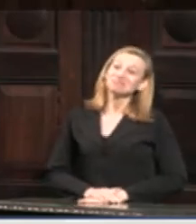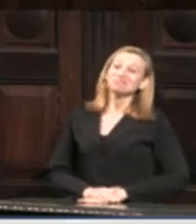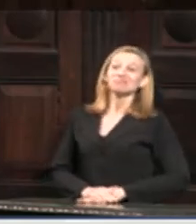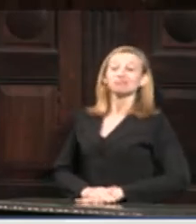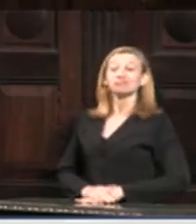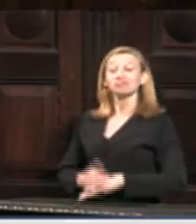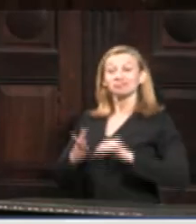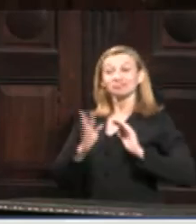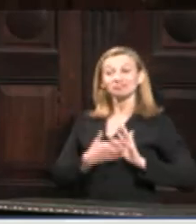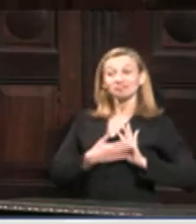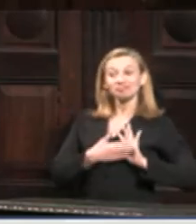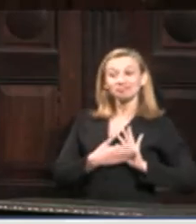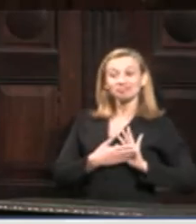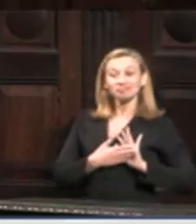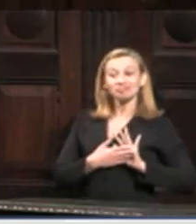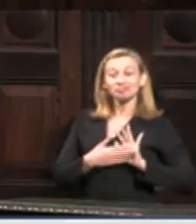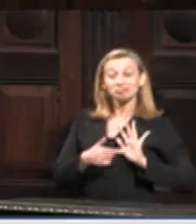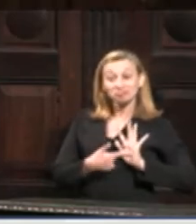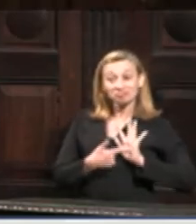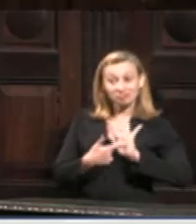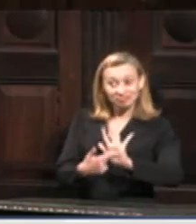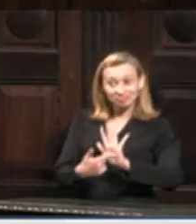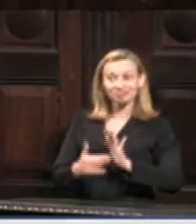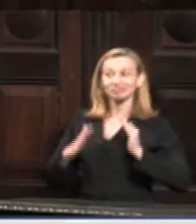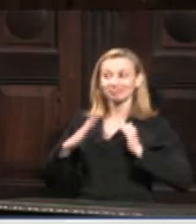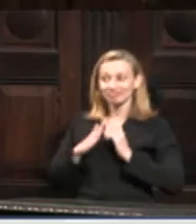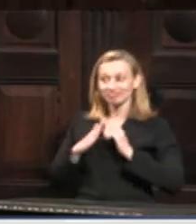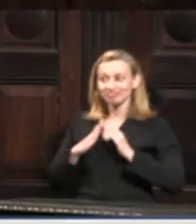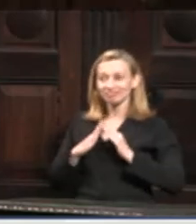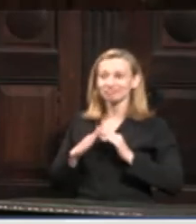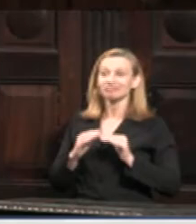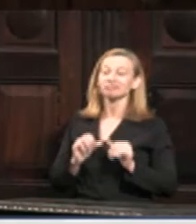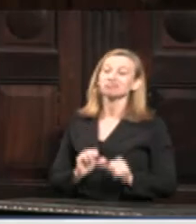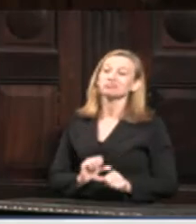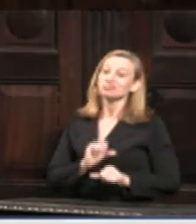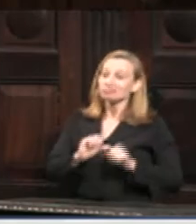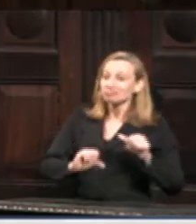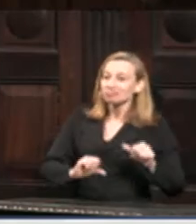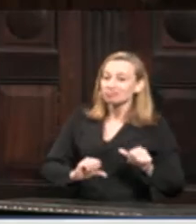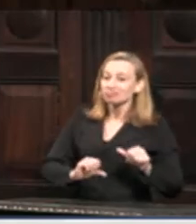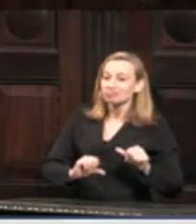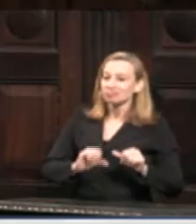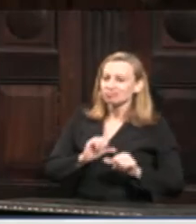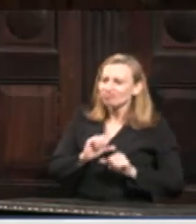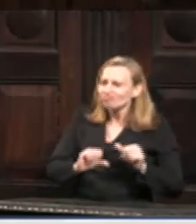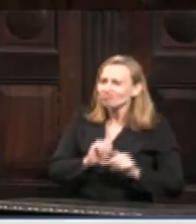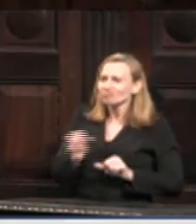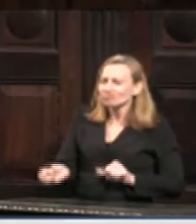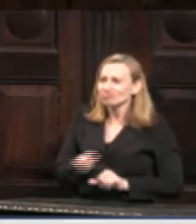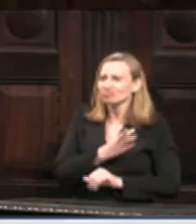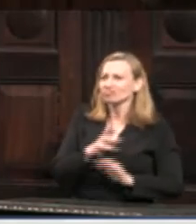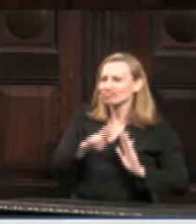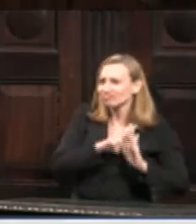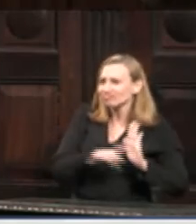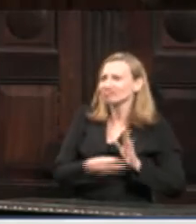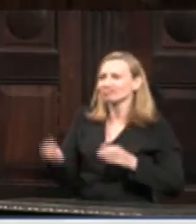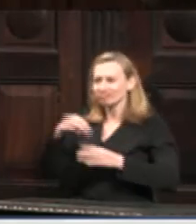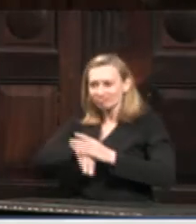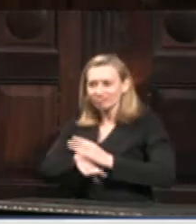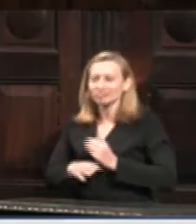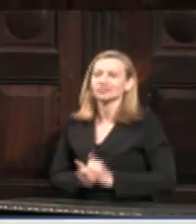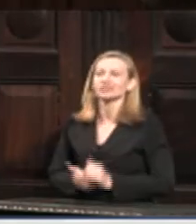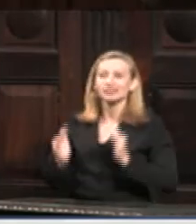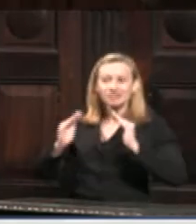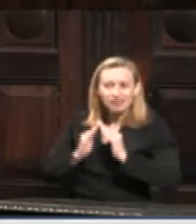apresentei a essa casa uma mudança de regimento interno para que essa casa, nos mesmos